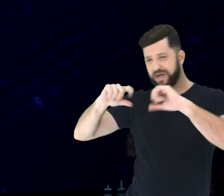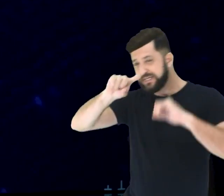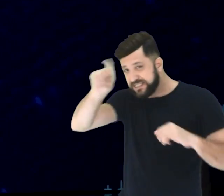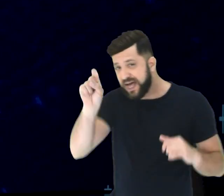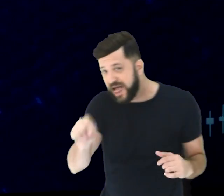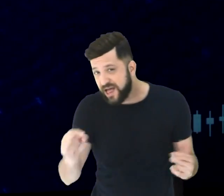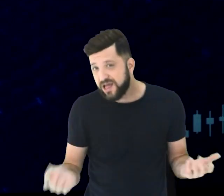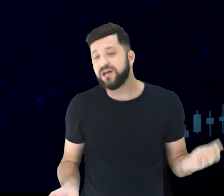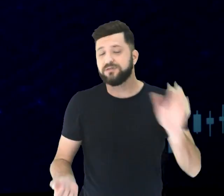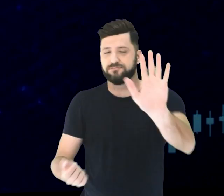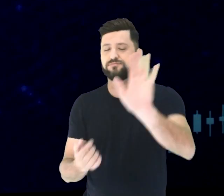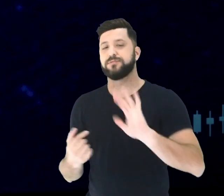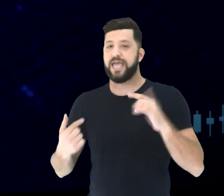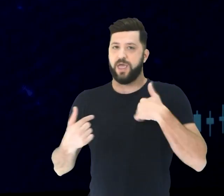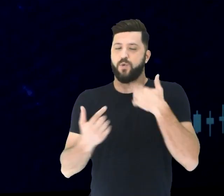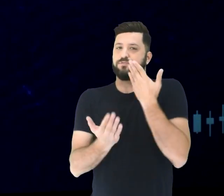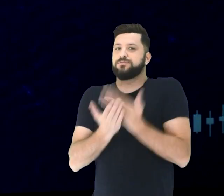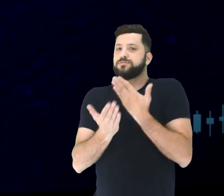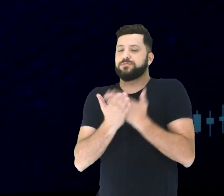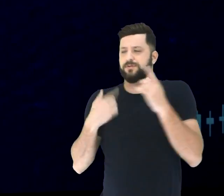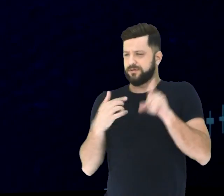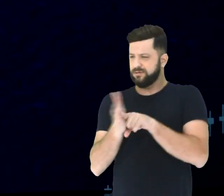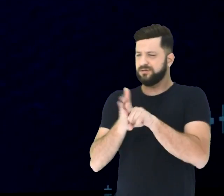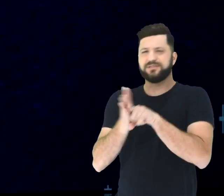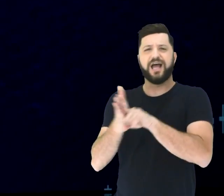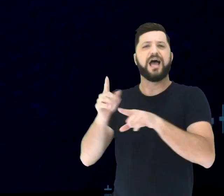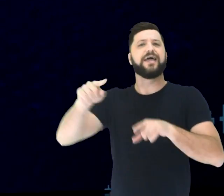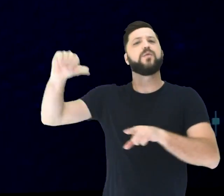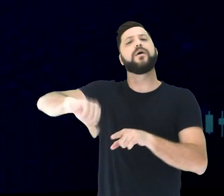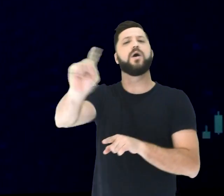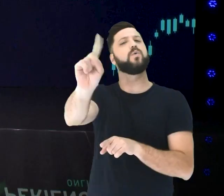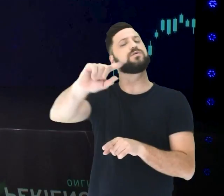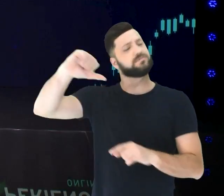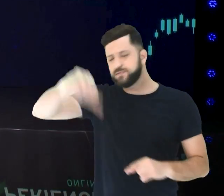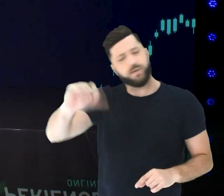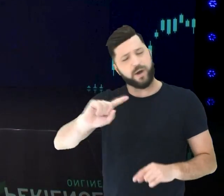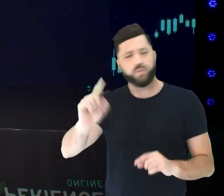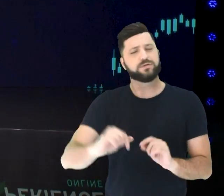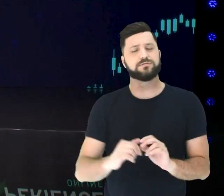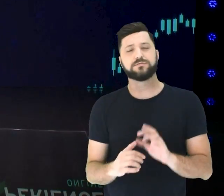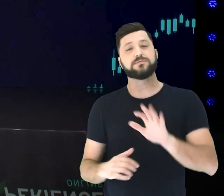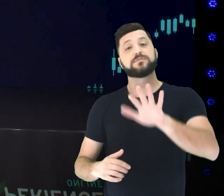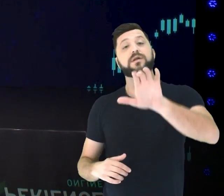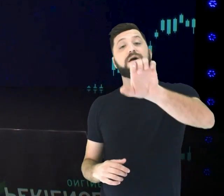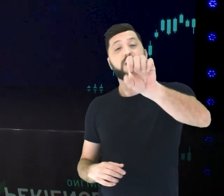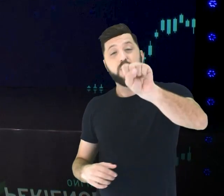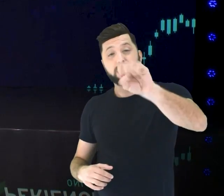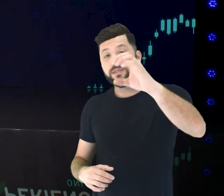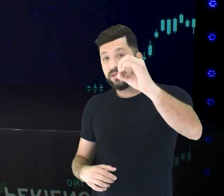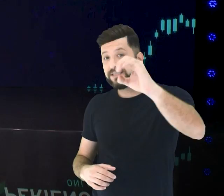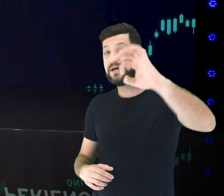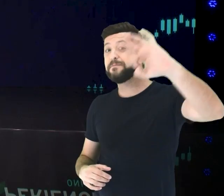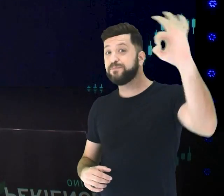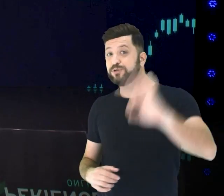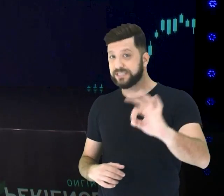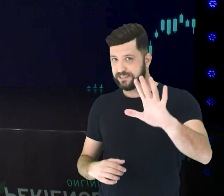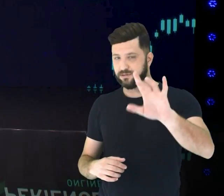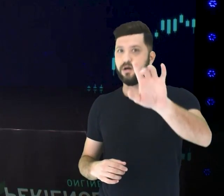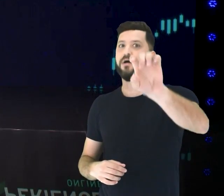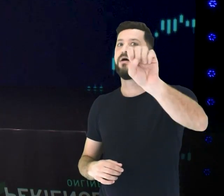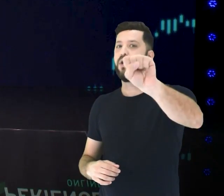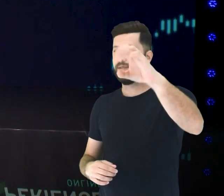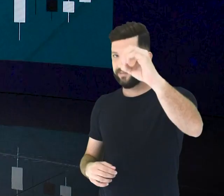através desse estudo que eu fiz não né basicamente é oitenta por cento Oi